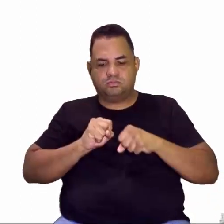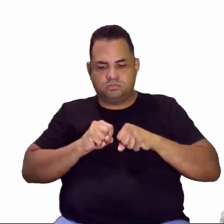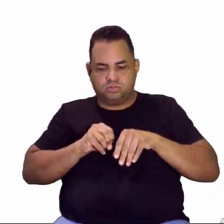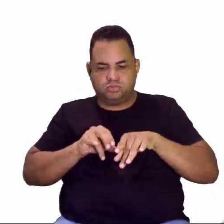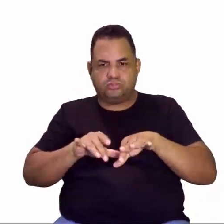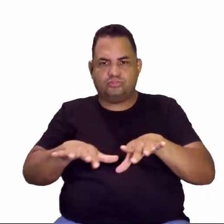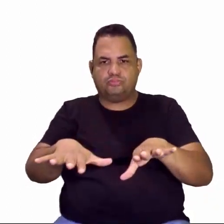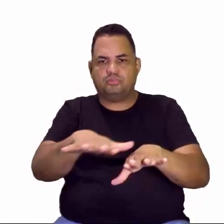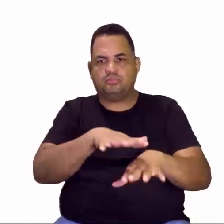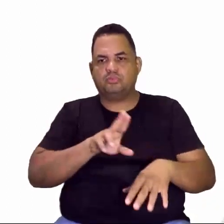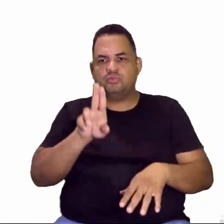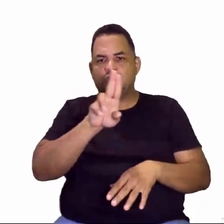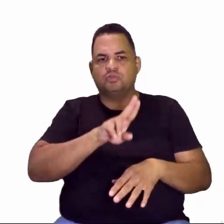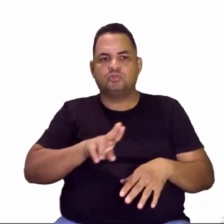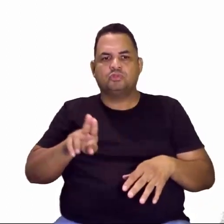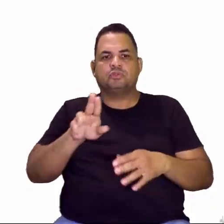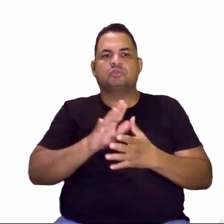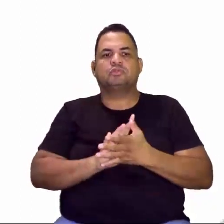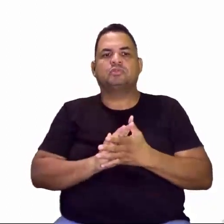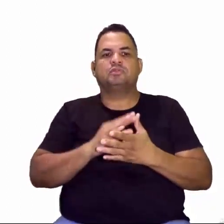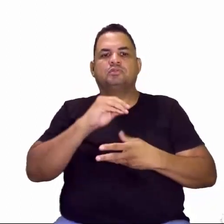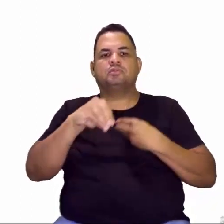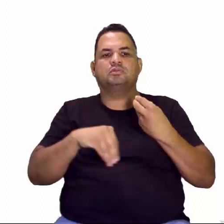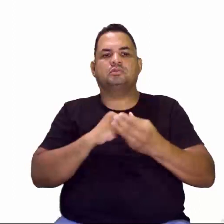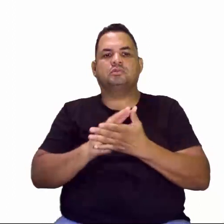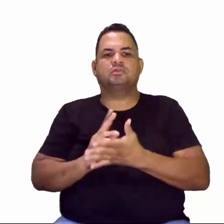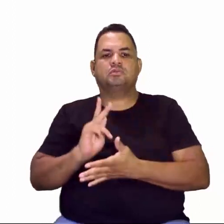entre outros, os compostos